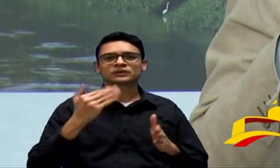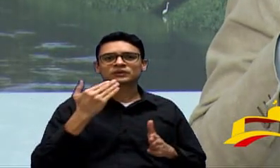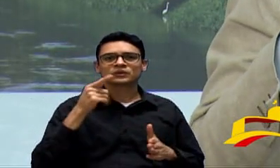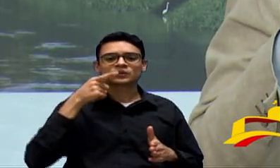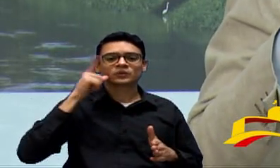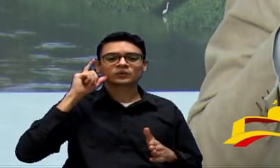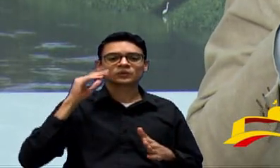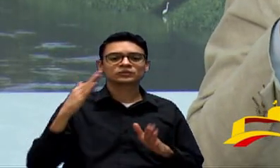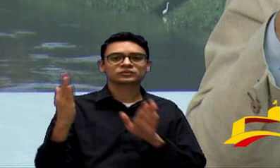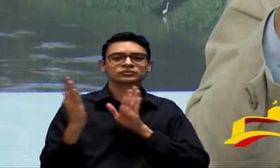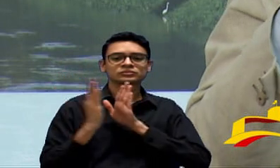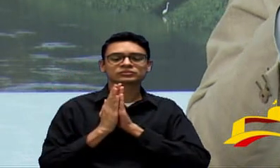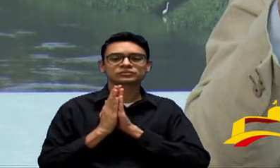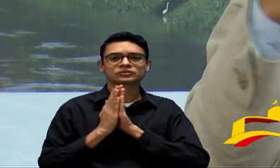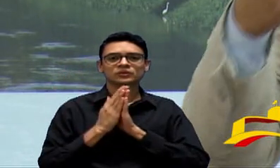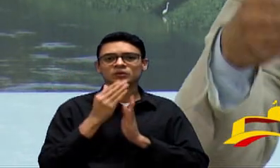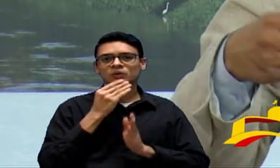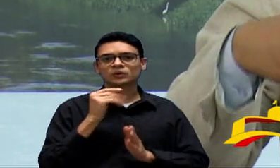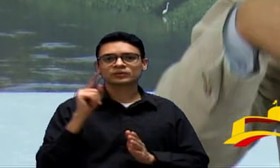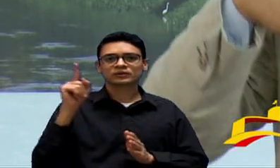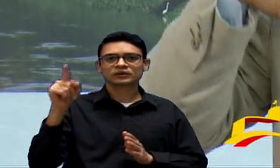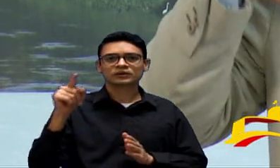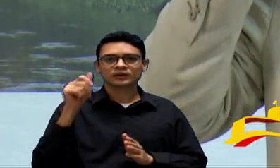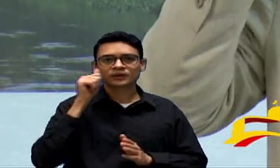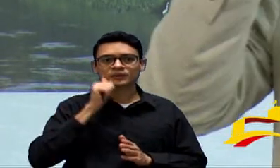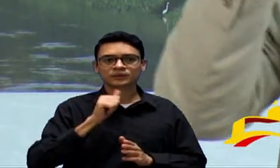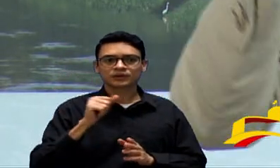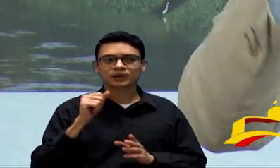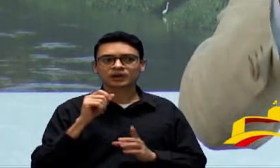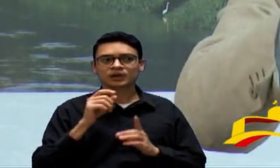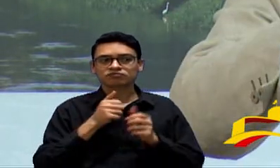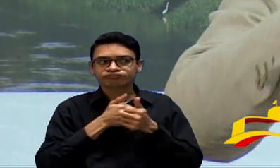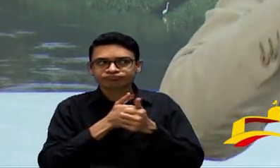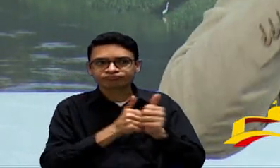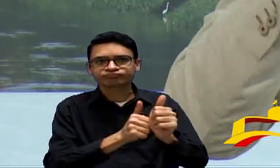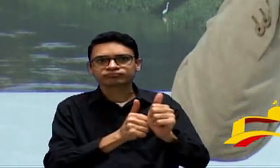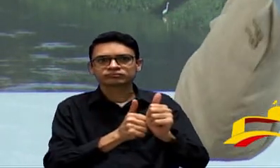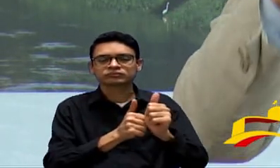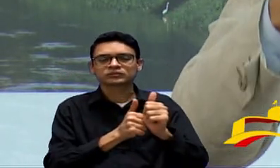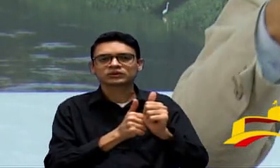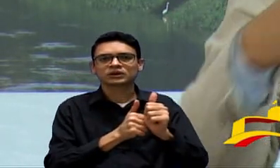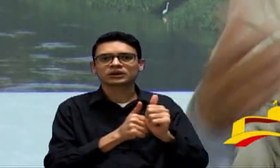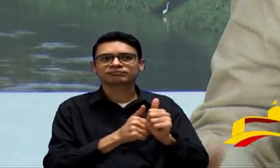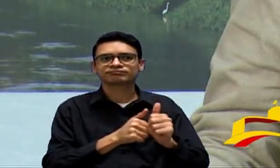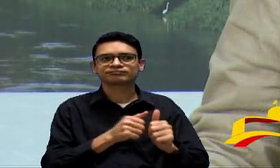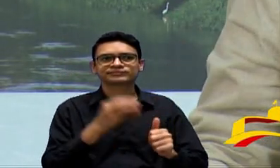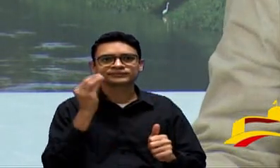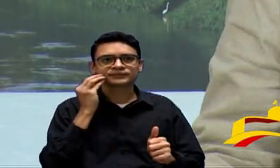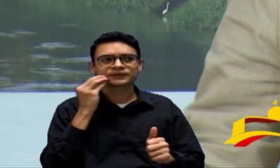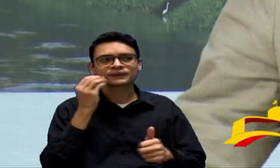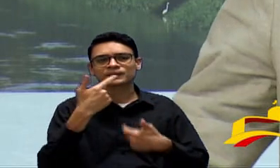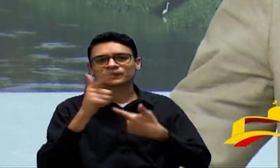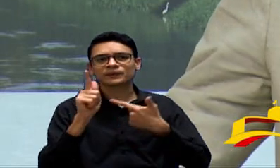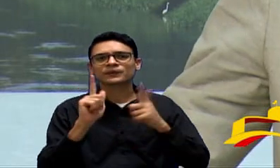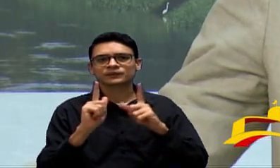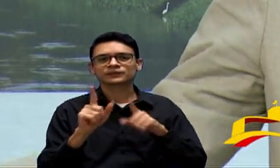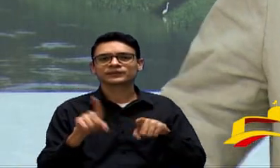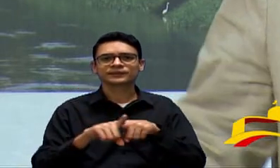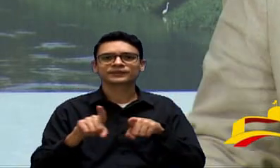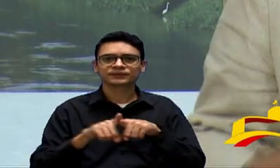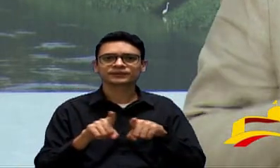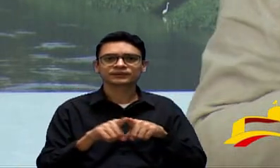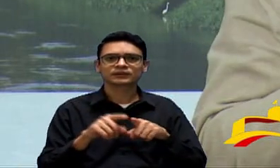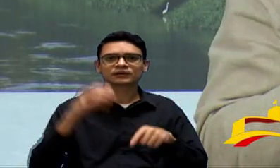de um morador... que ontem a filha foi perseguida, foi tentado algumas outras situações em cima disso, e a